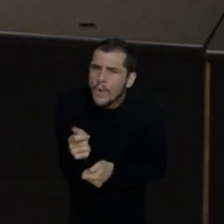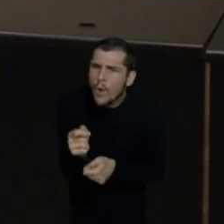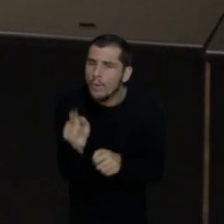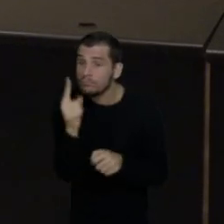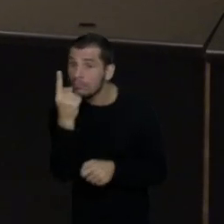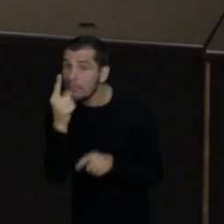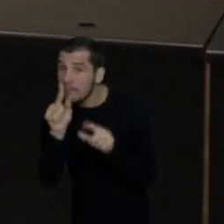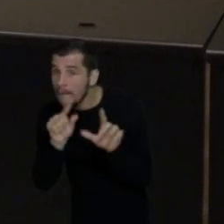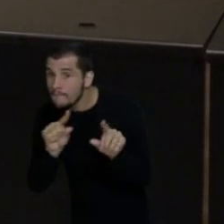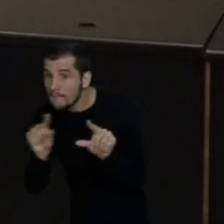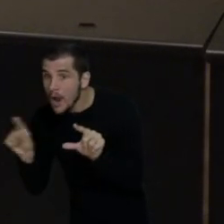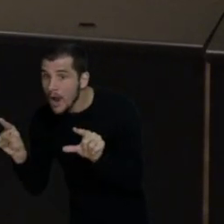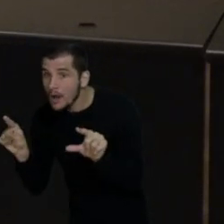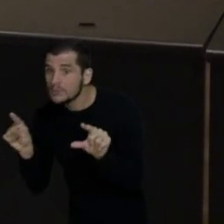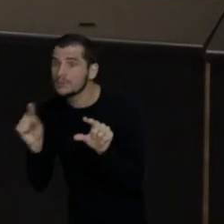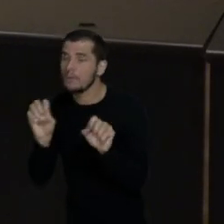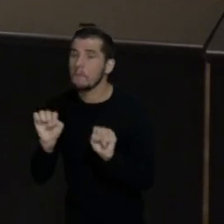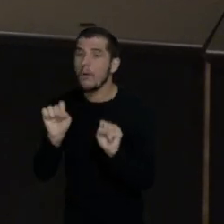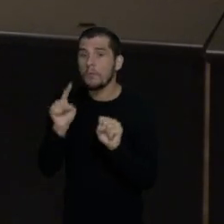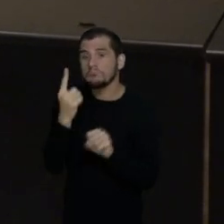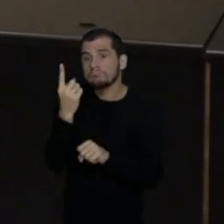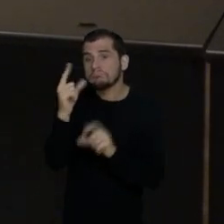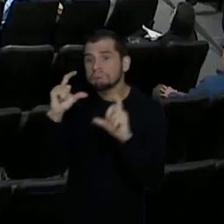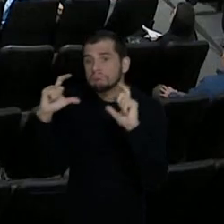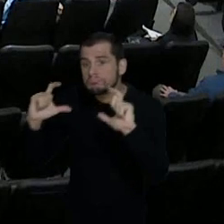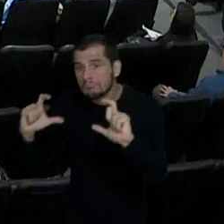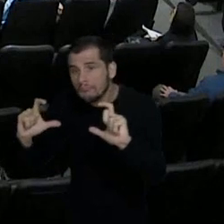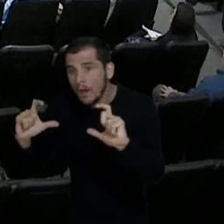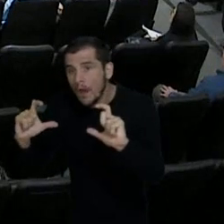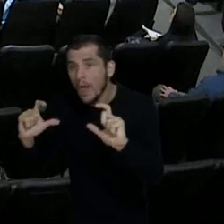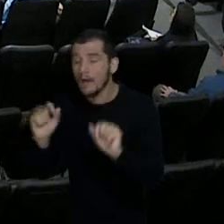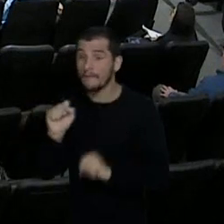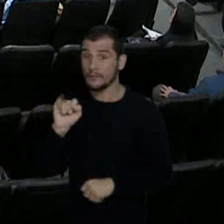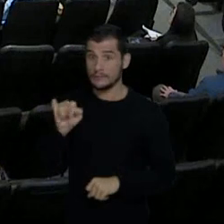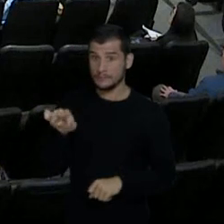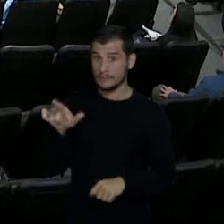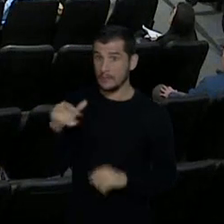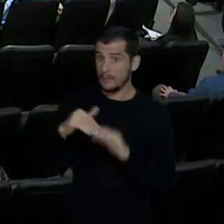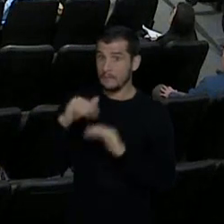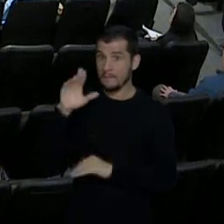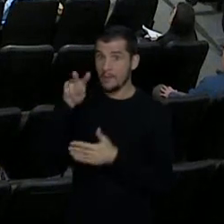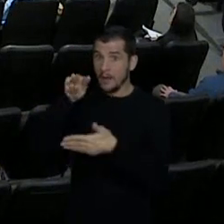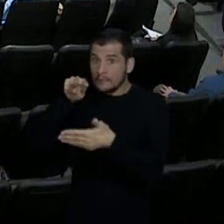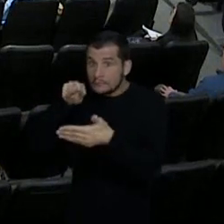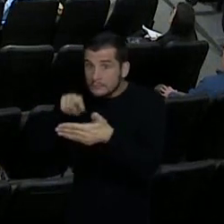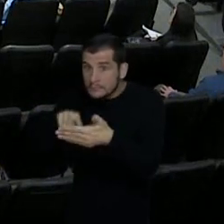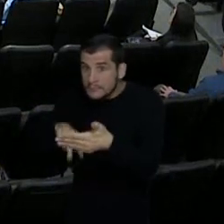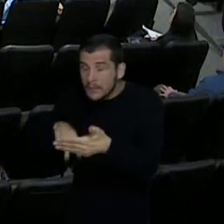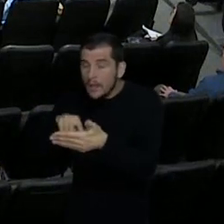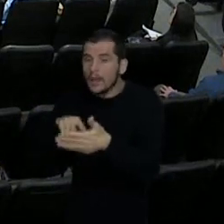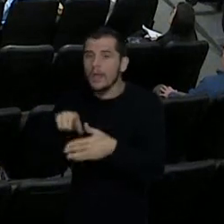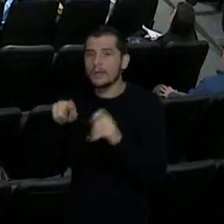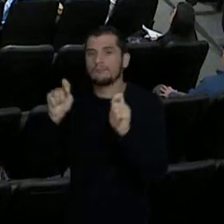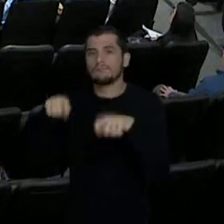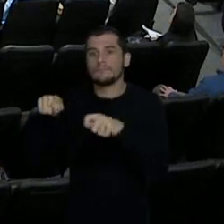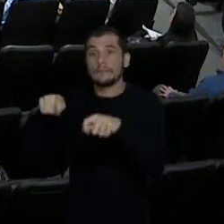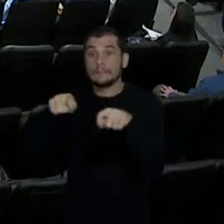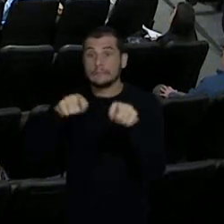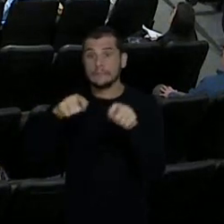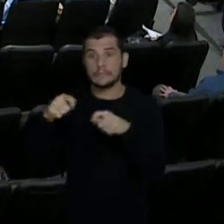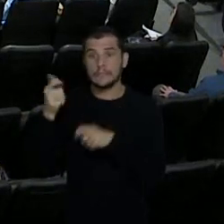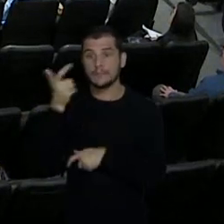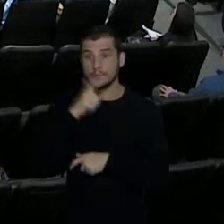mais do que ele dá conta não porque se ele for ler mais do que ele dá conta ou ele tá dando conta só de um pouquinho ele vai